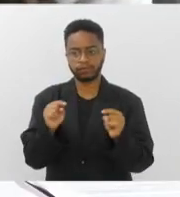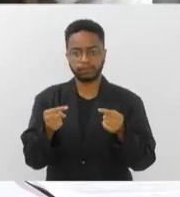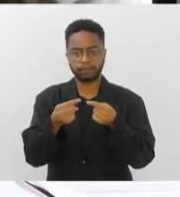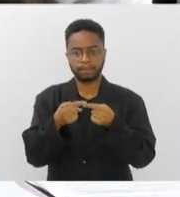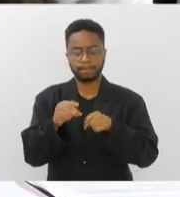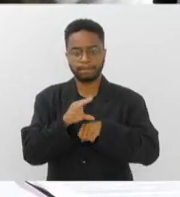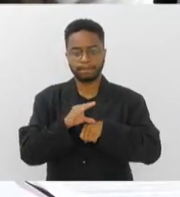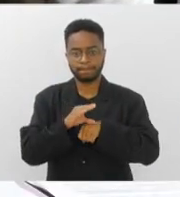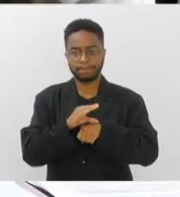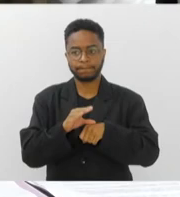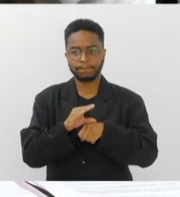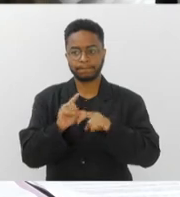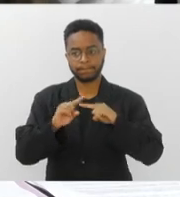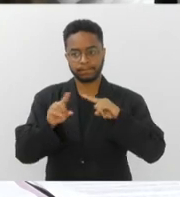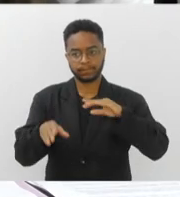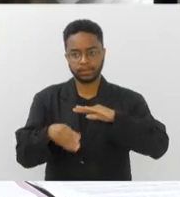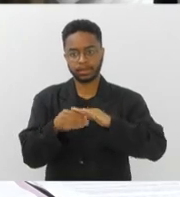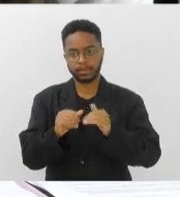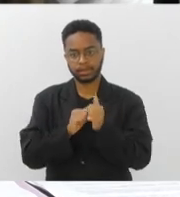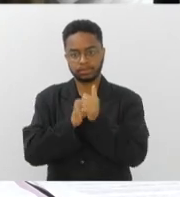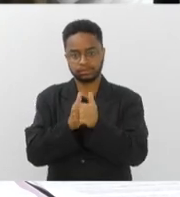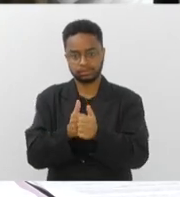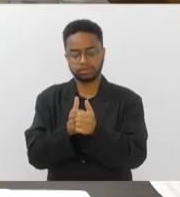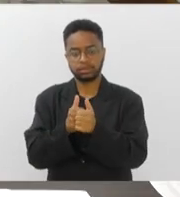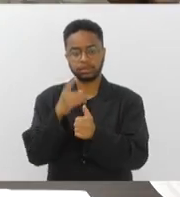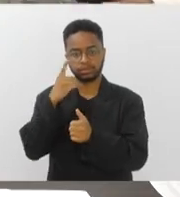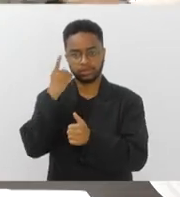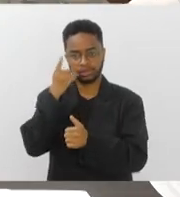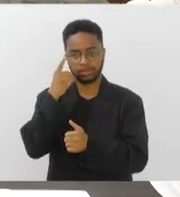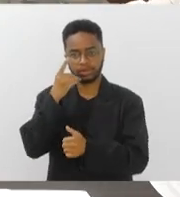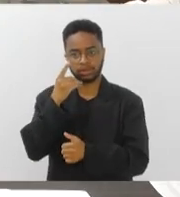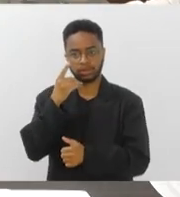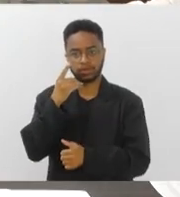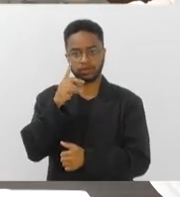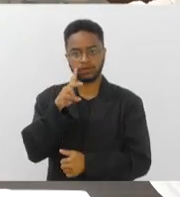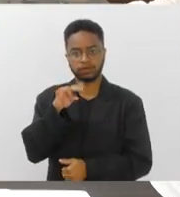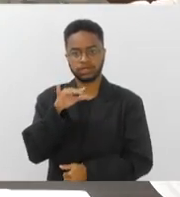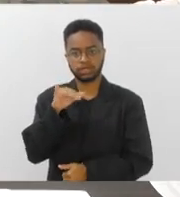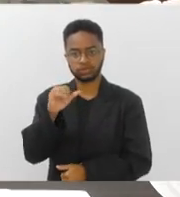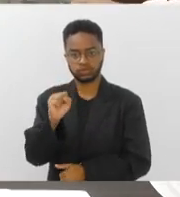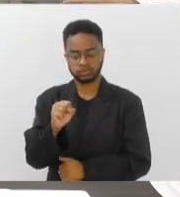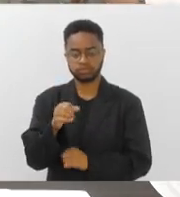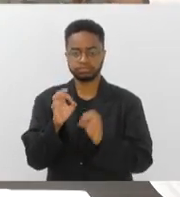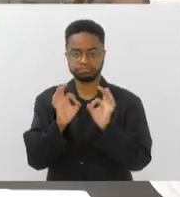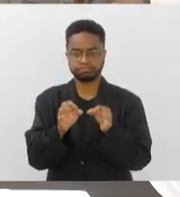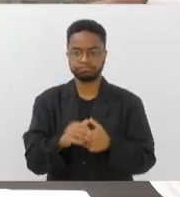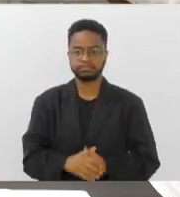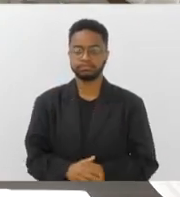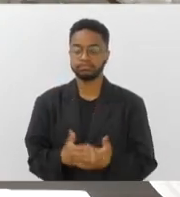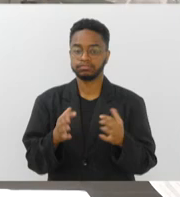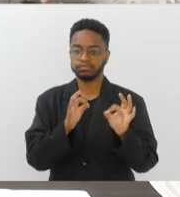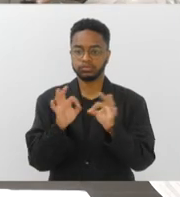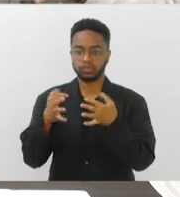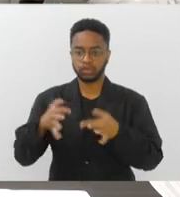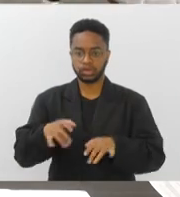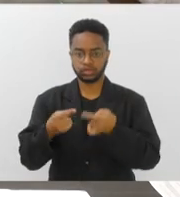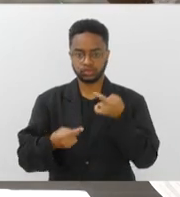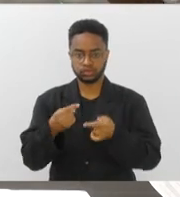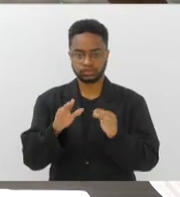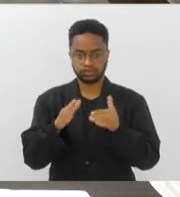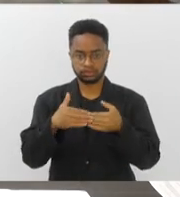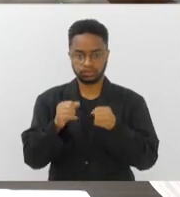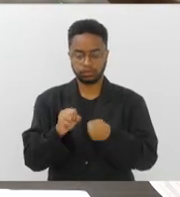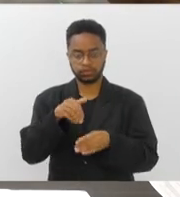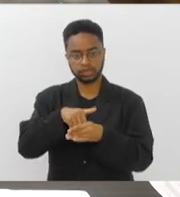constitucionalidade com emendas, acatando a sugestão do deputado Cozolino. Tá. Perfeito. Boa. Então, não havendo quem queira discutir, encerrada a discussão.